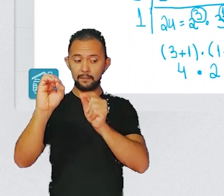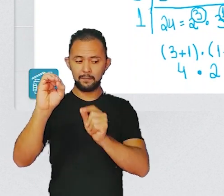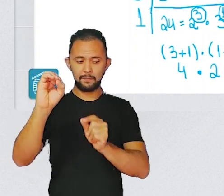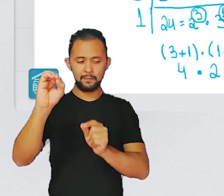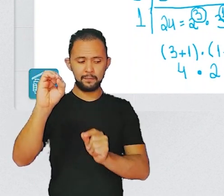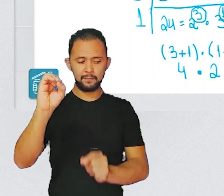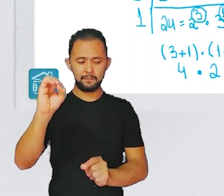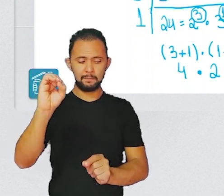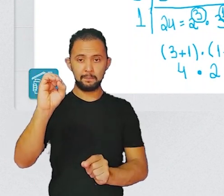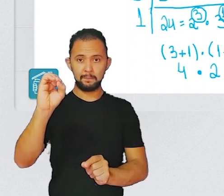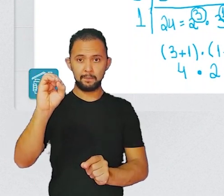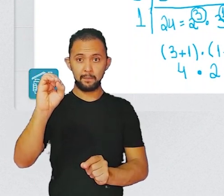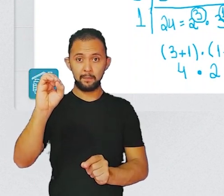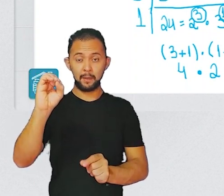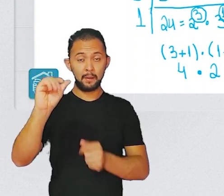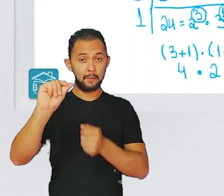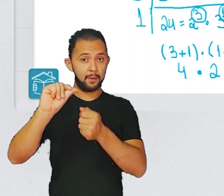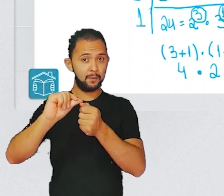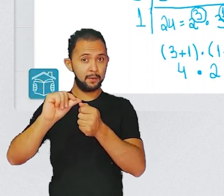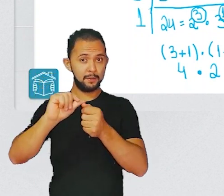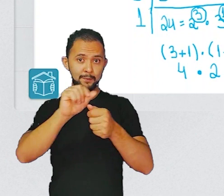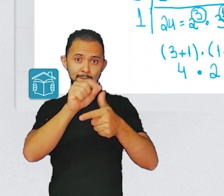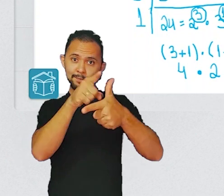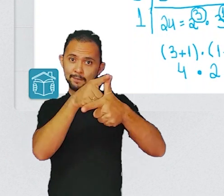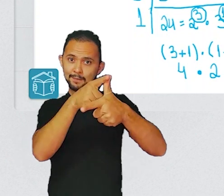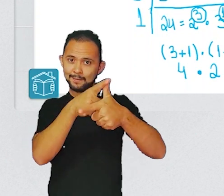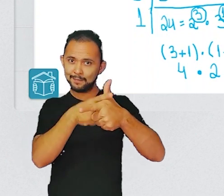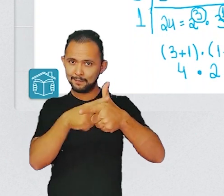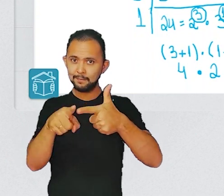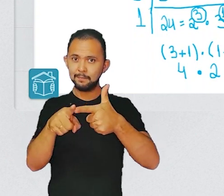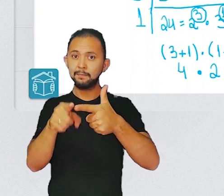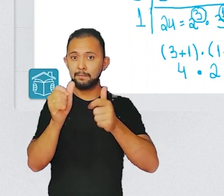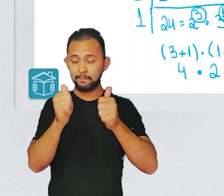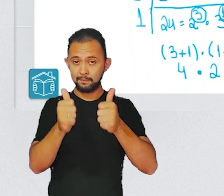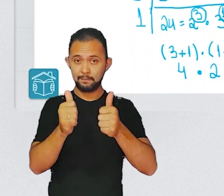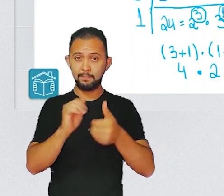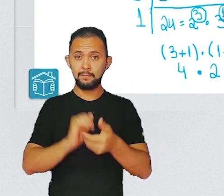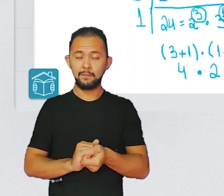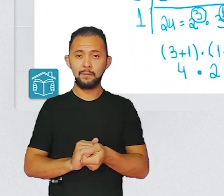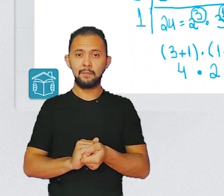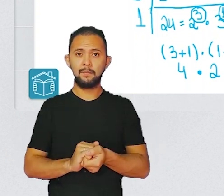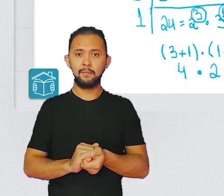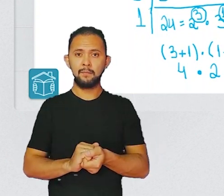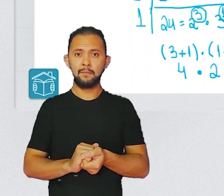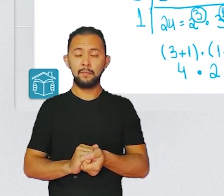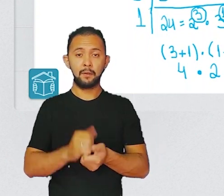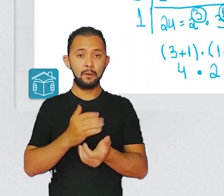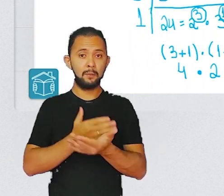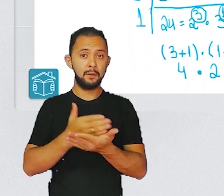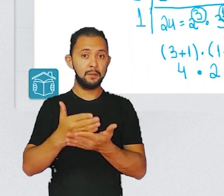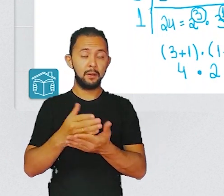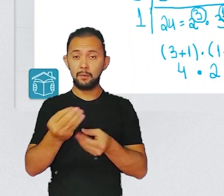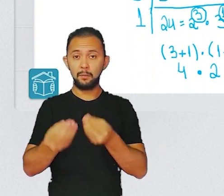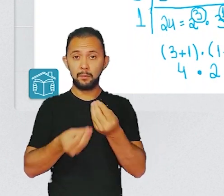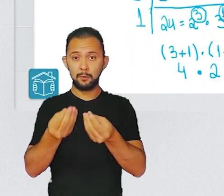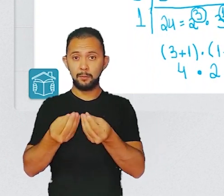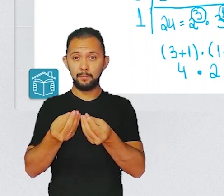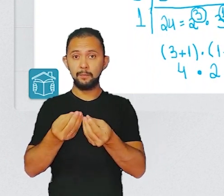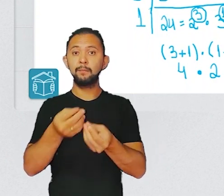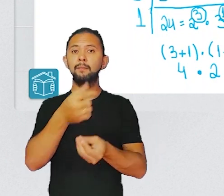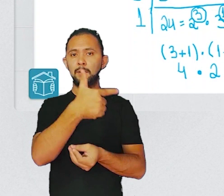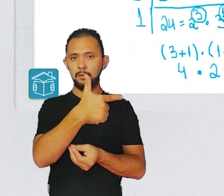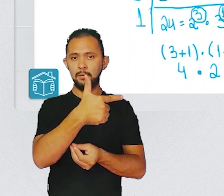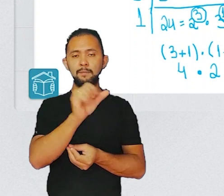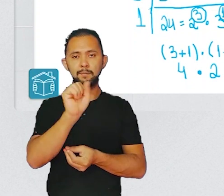Fazemos aí um traço aí do lado do 180, tá bom? E nós vamos começar a dividir esse 180. Começamos por quem? Pelo